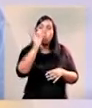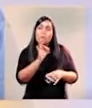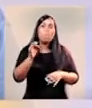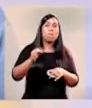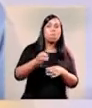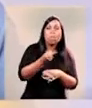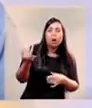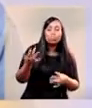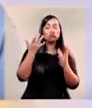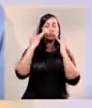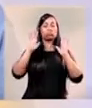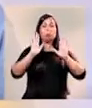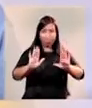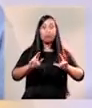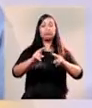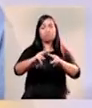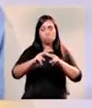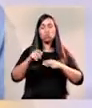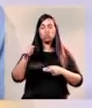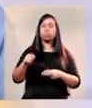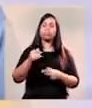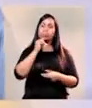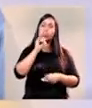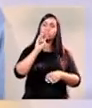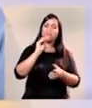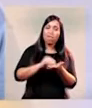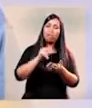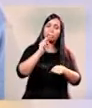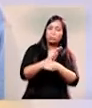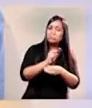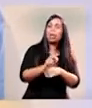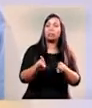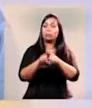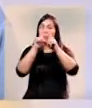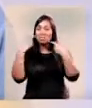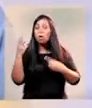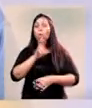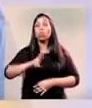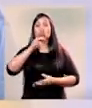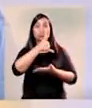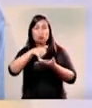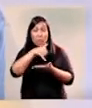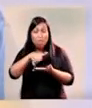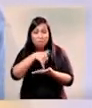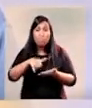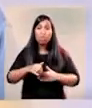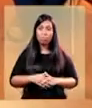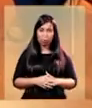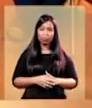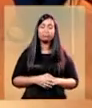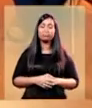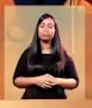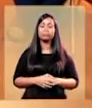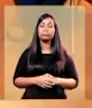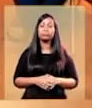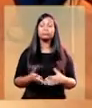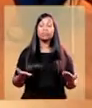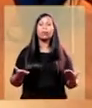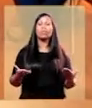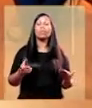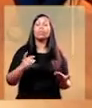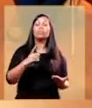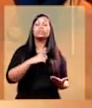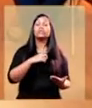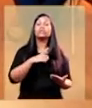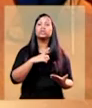bem misto por essas questões. Negligência, violência, uso de droga, isso. A